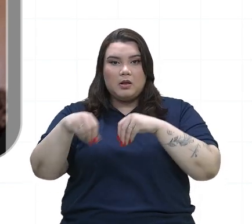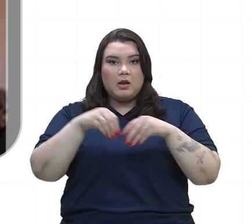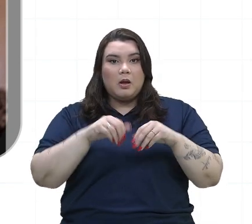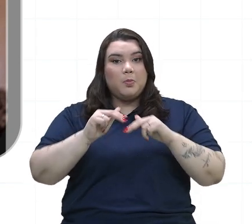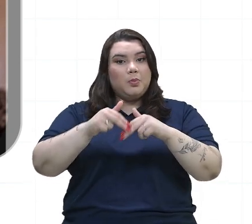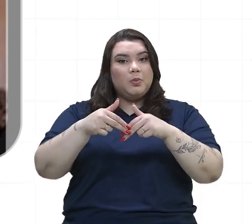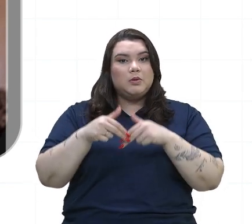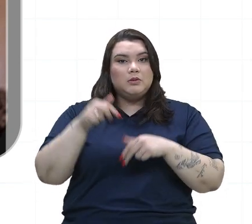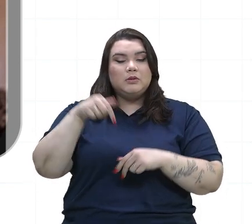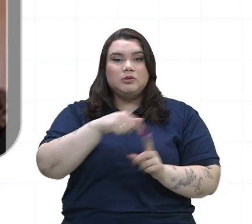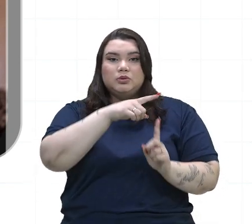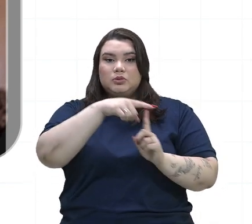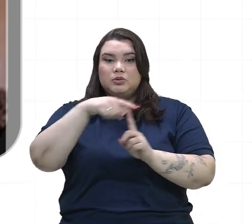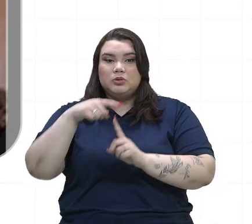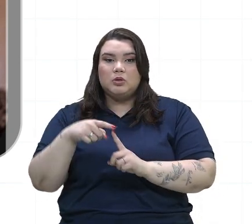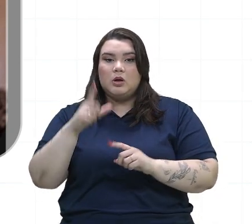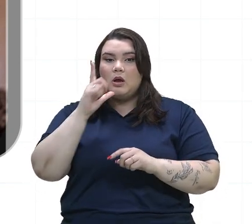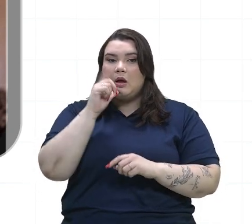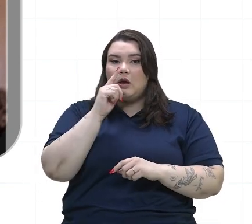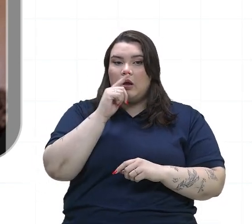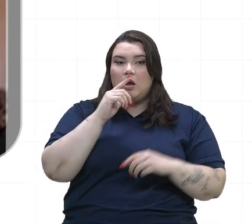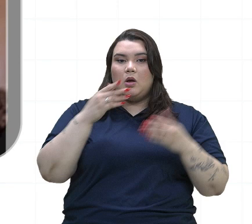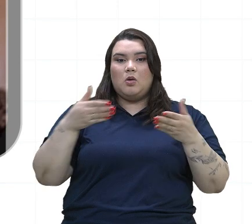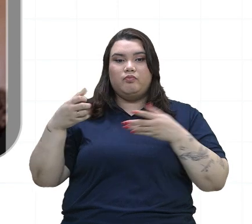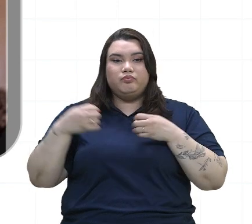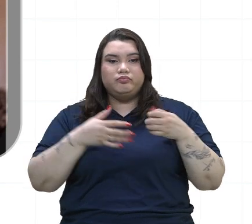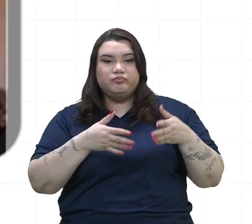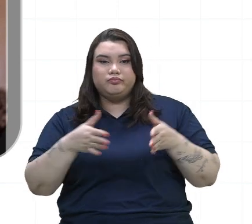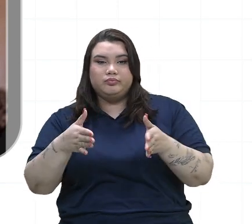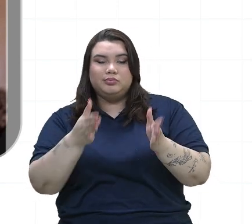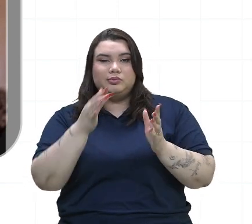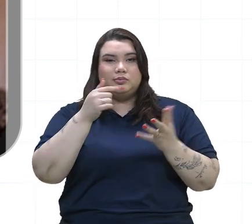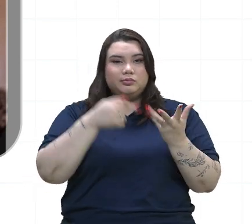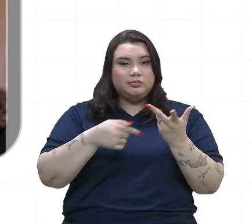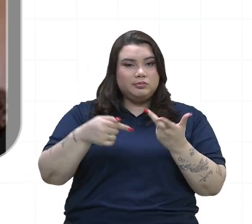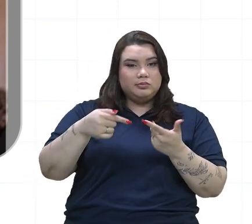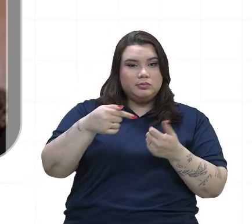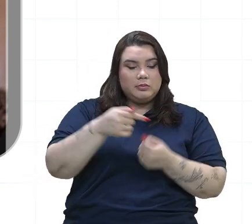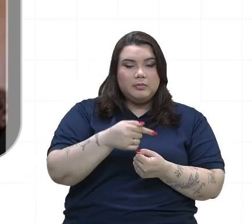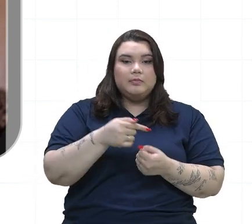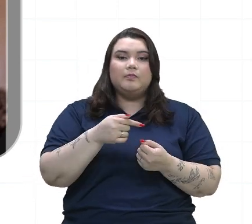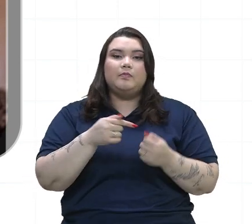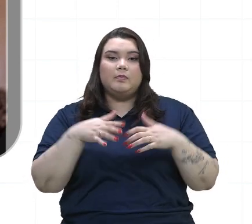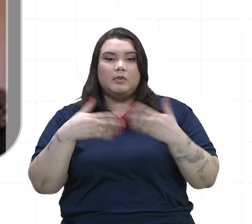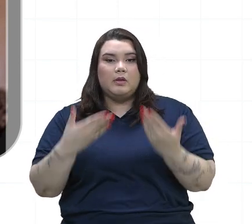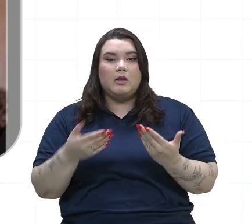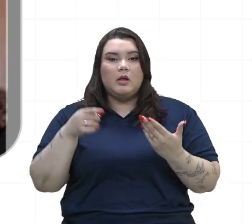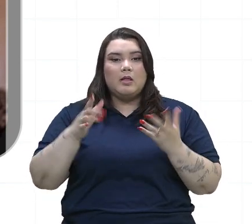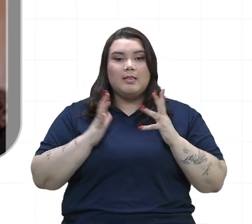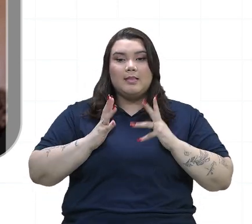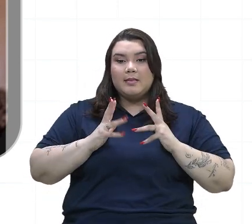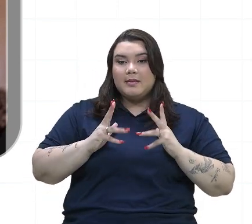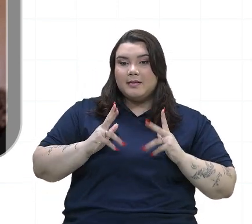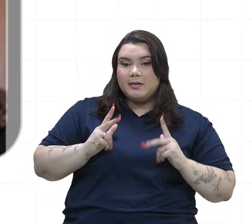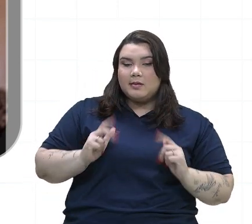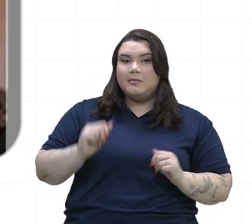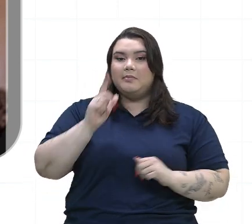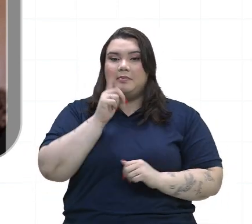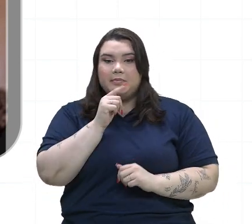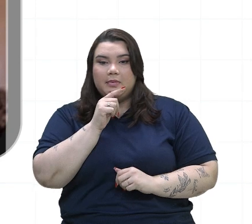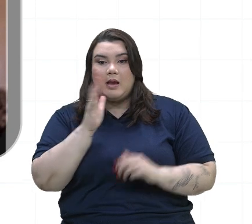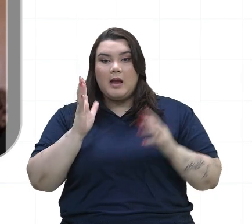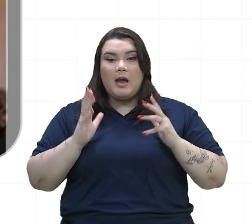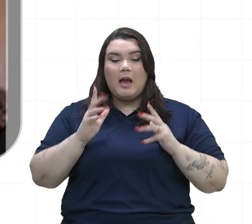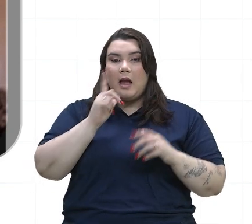que as águas, por exemplo, dos rios subterrâneos, dos lençóis freáticos, dos aquíferos, são bem limpinhas, certo? A água do poço,